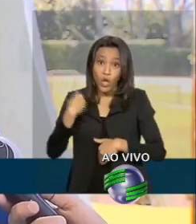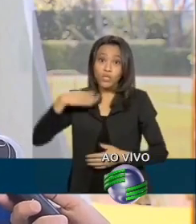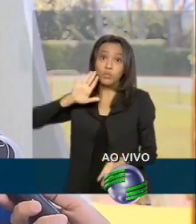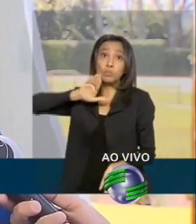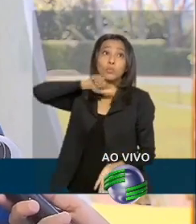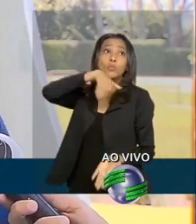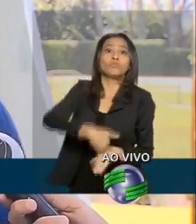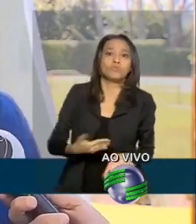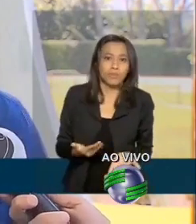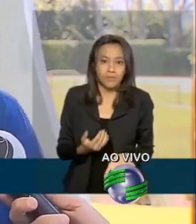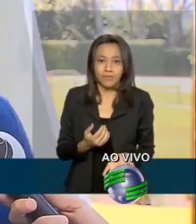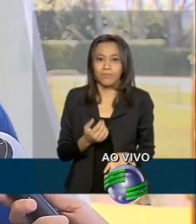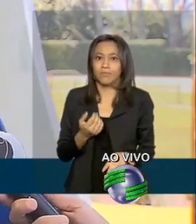penúltimo